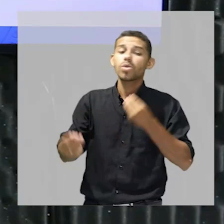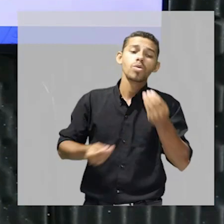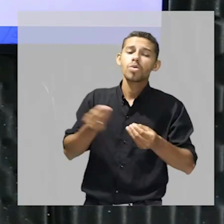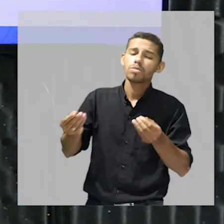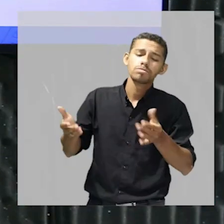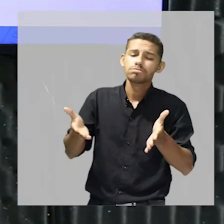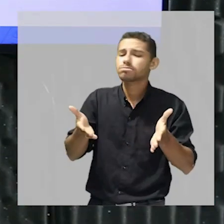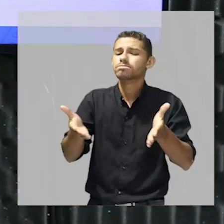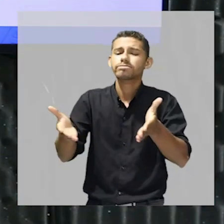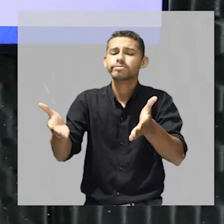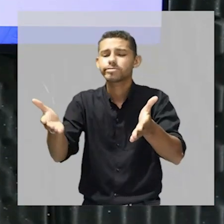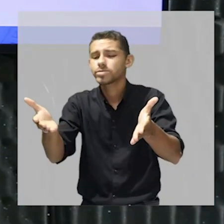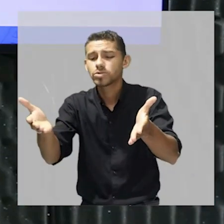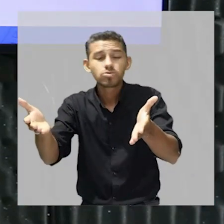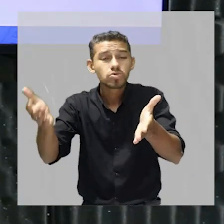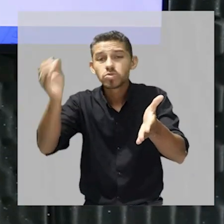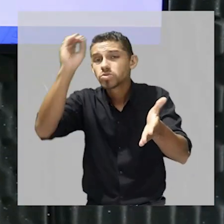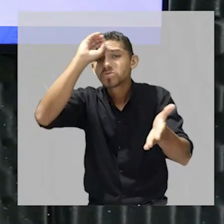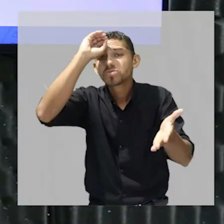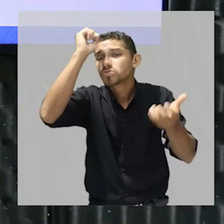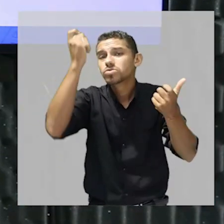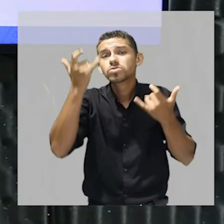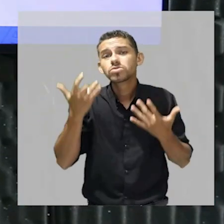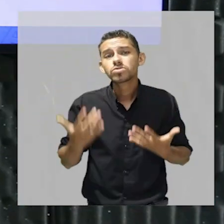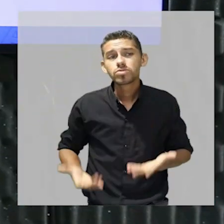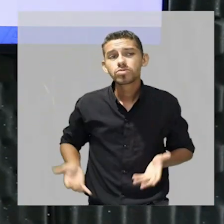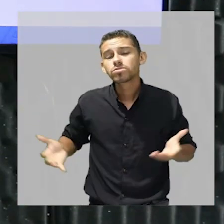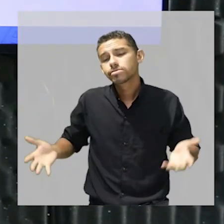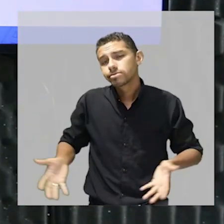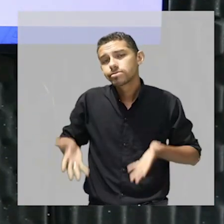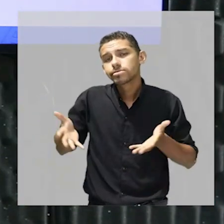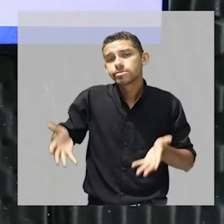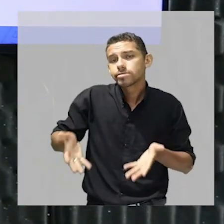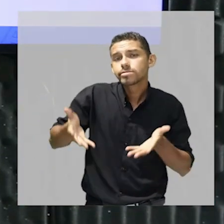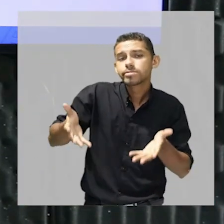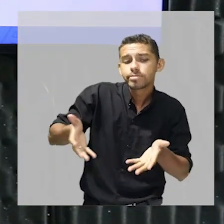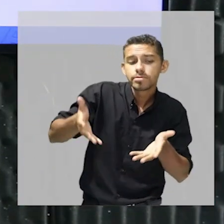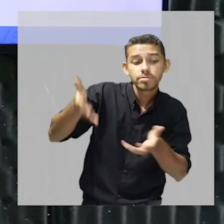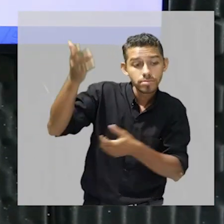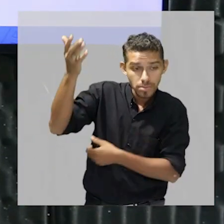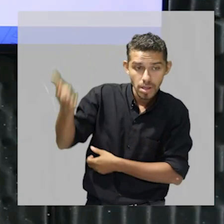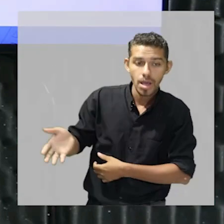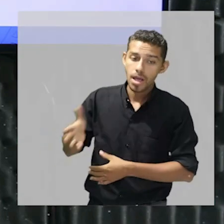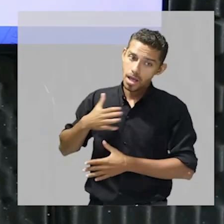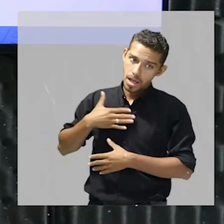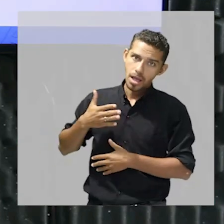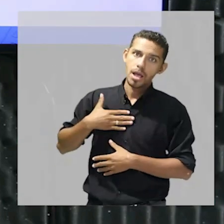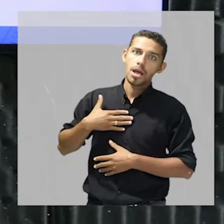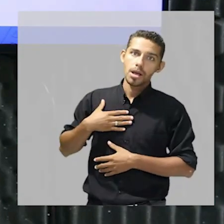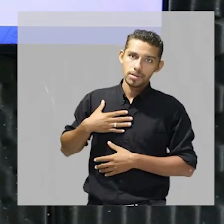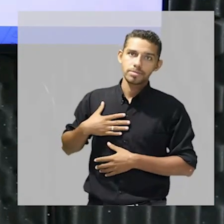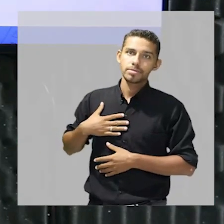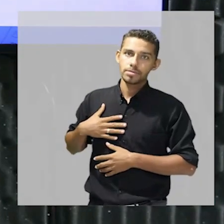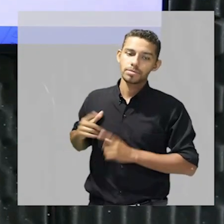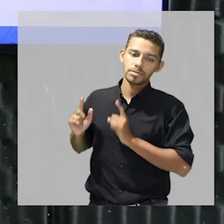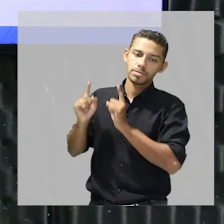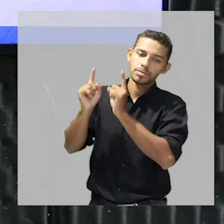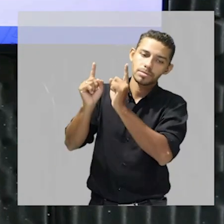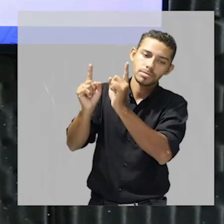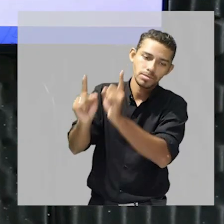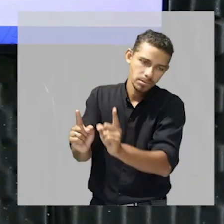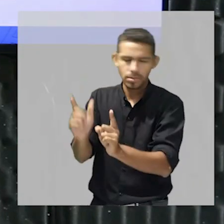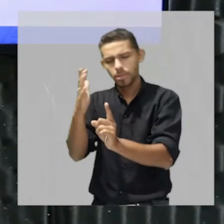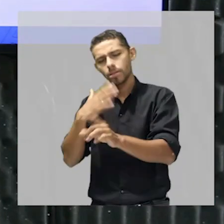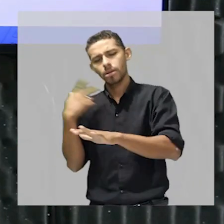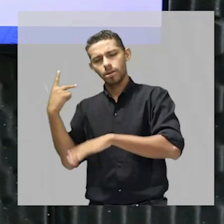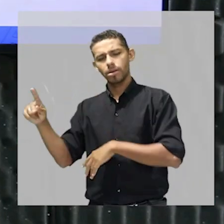levando não sei explicar fui assim levando ele a me levar e na sua